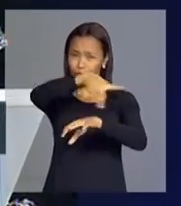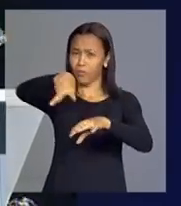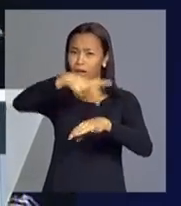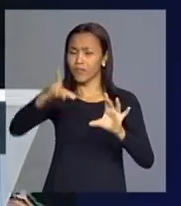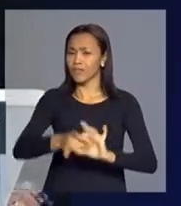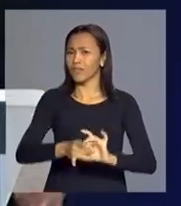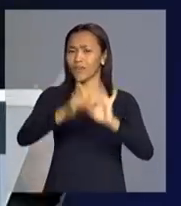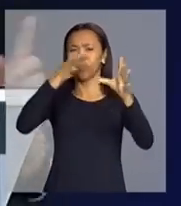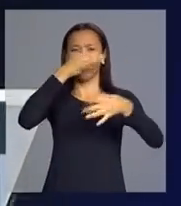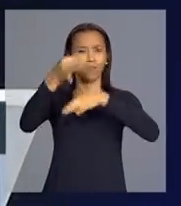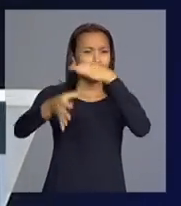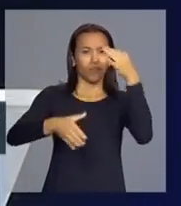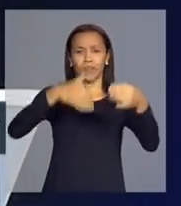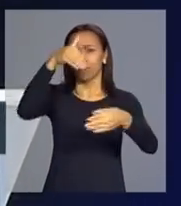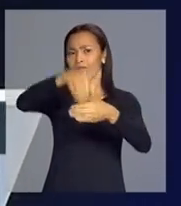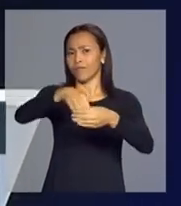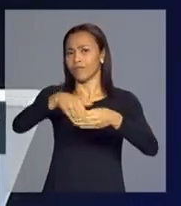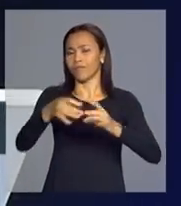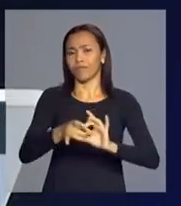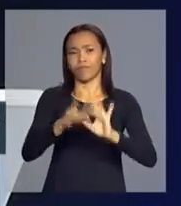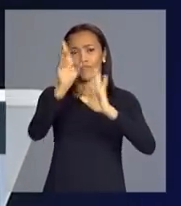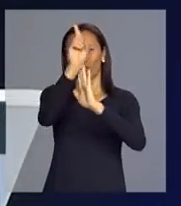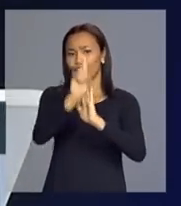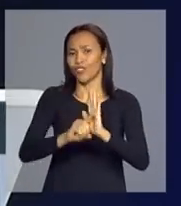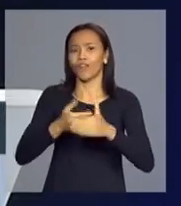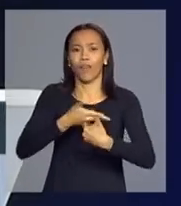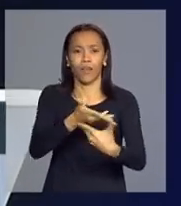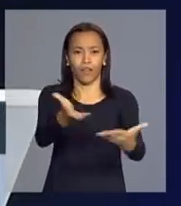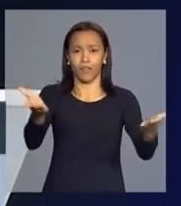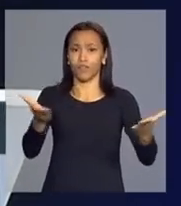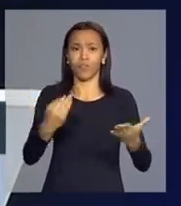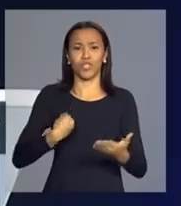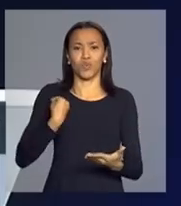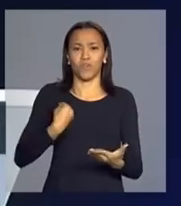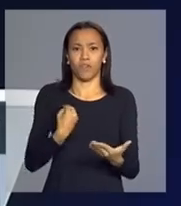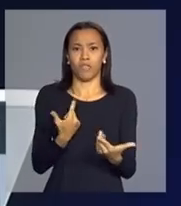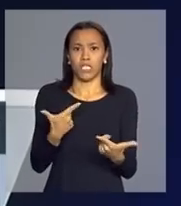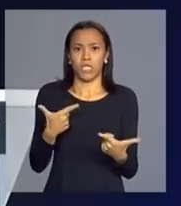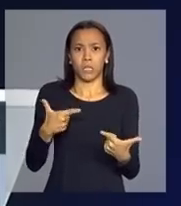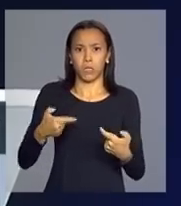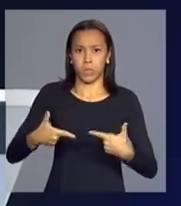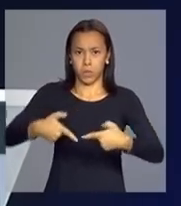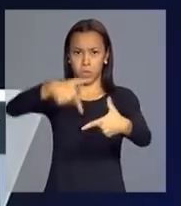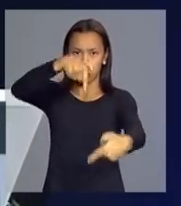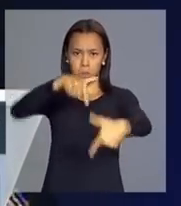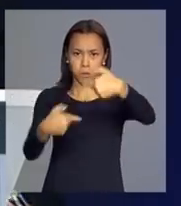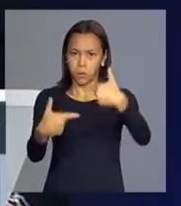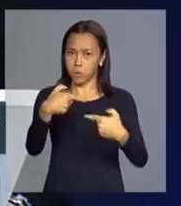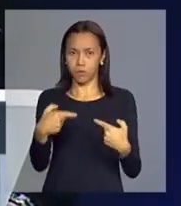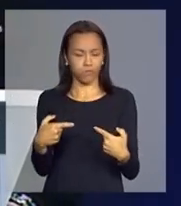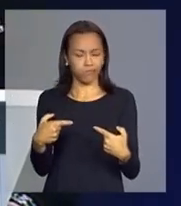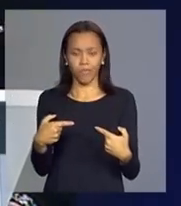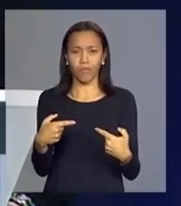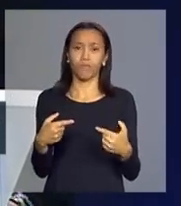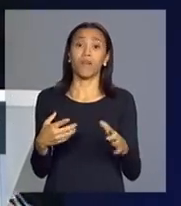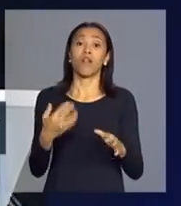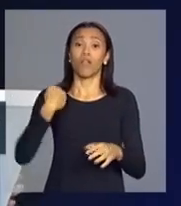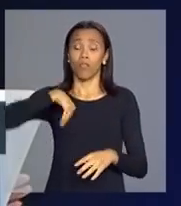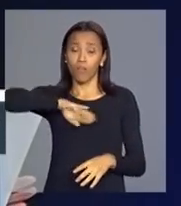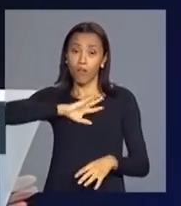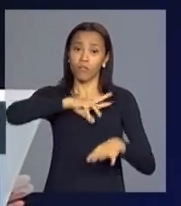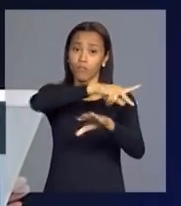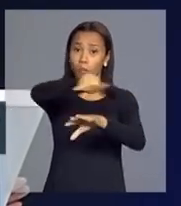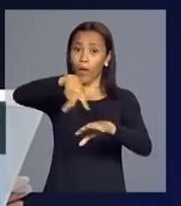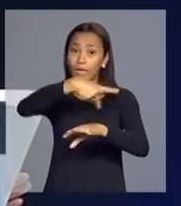democrático. Somos um país que não vive em guerra, literalmente falando. Somos um país que não